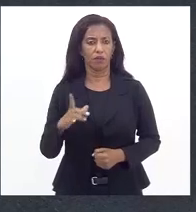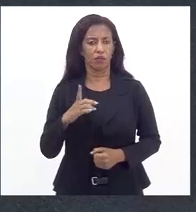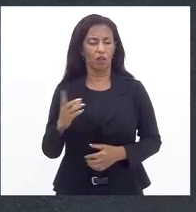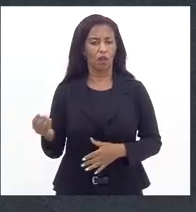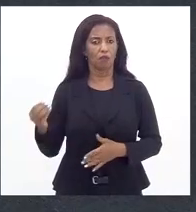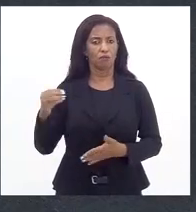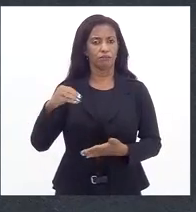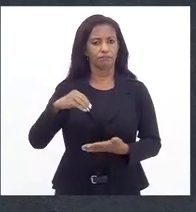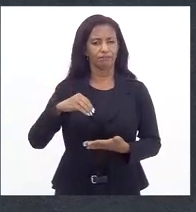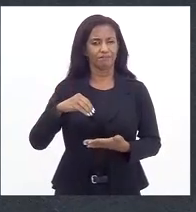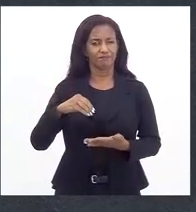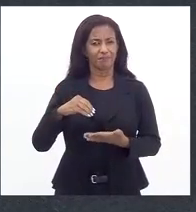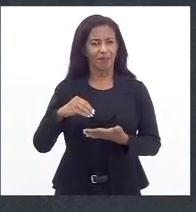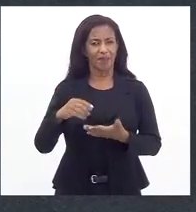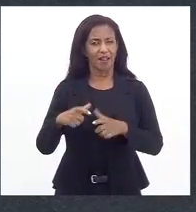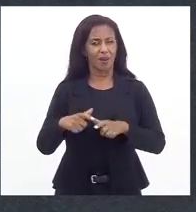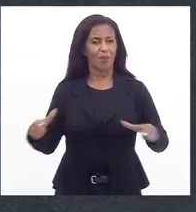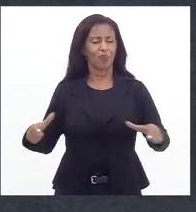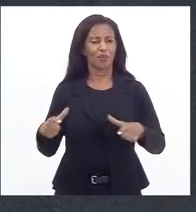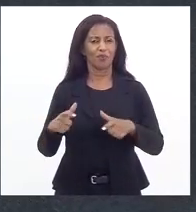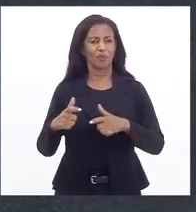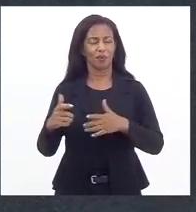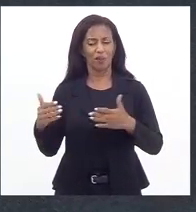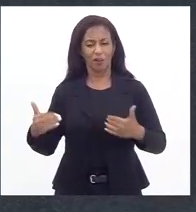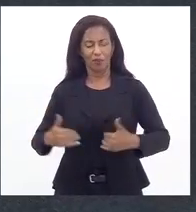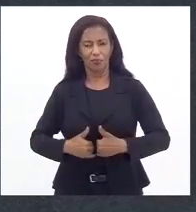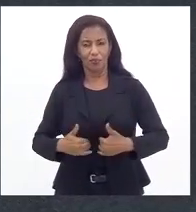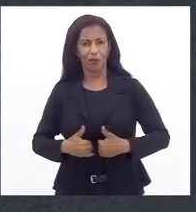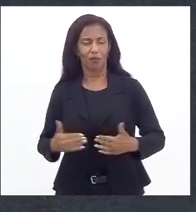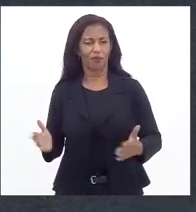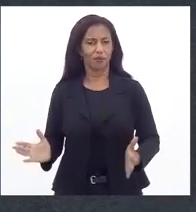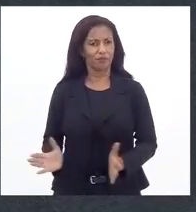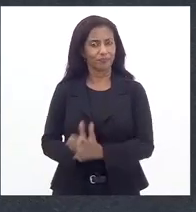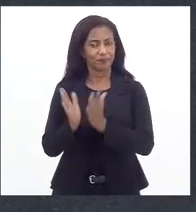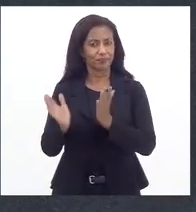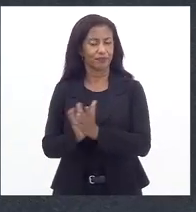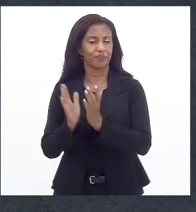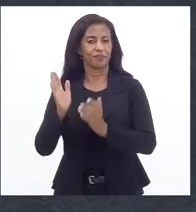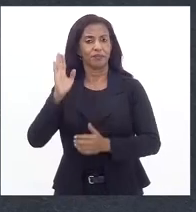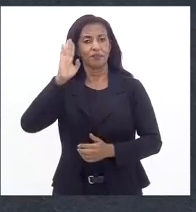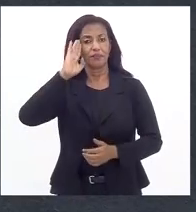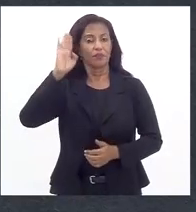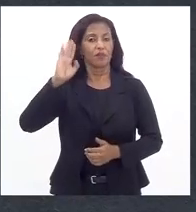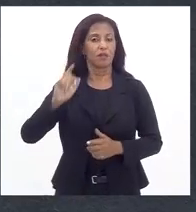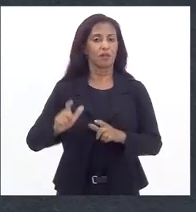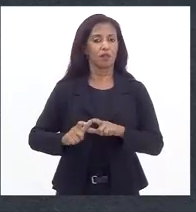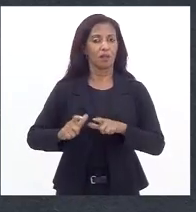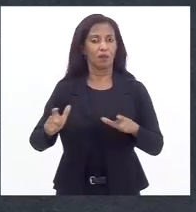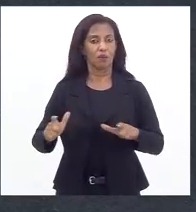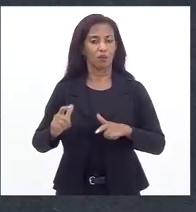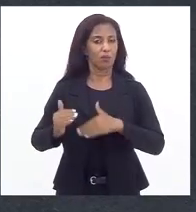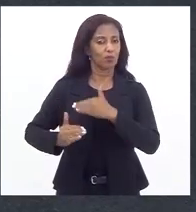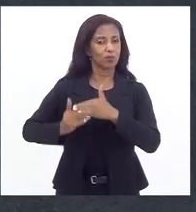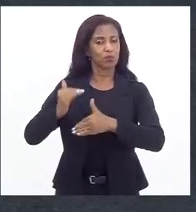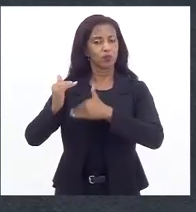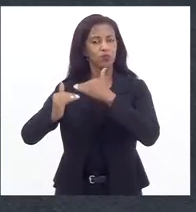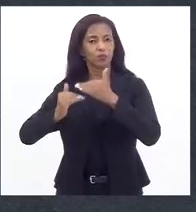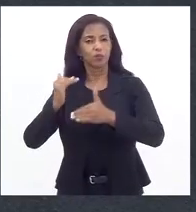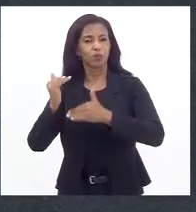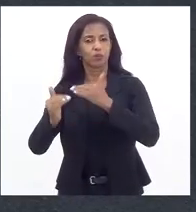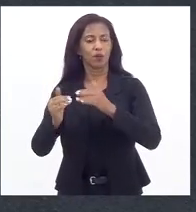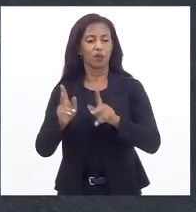acentuou a miséria a fome e principalmente um aumento progressivo